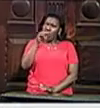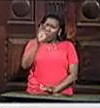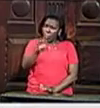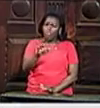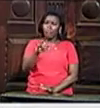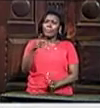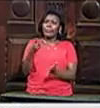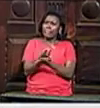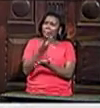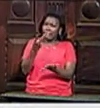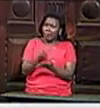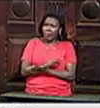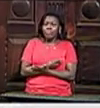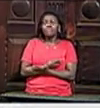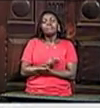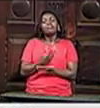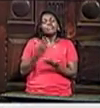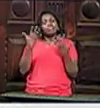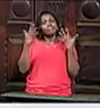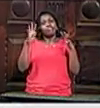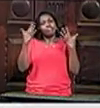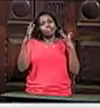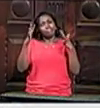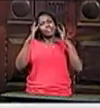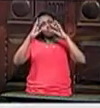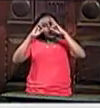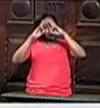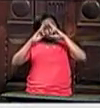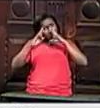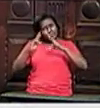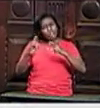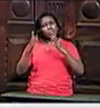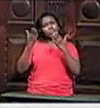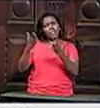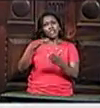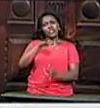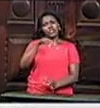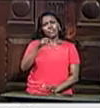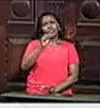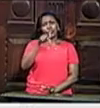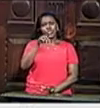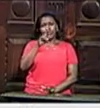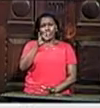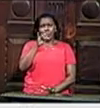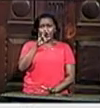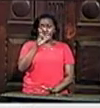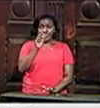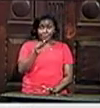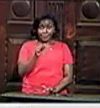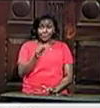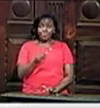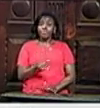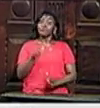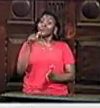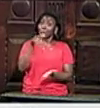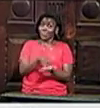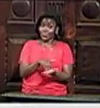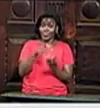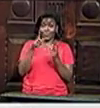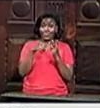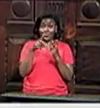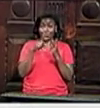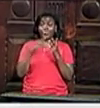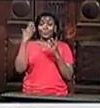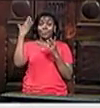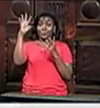jandira merece aqui é toda a minha saudação todo meu respeito todo o meu apreço e por último nesta fileira de saudações eu não quero